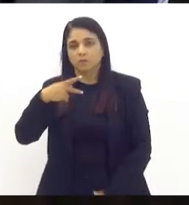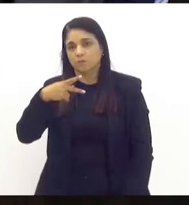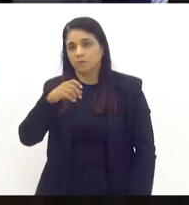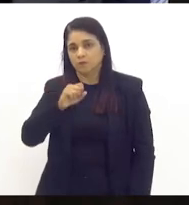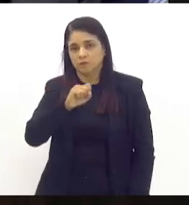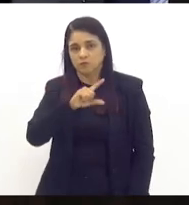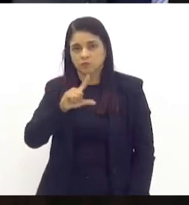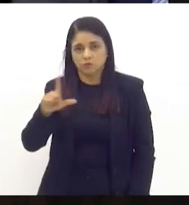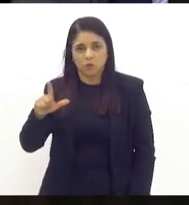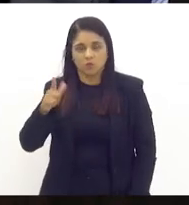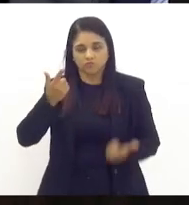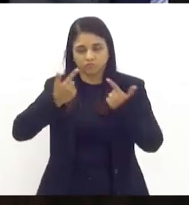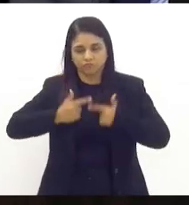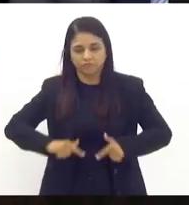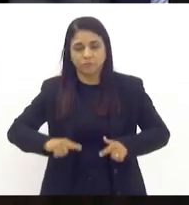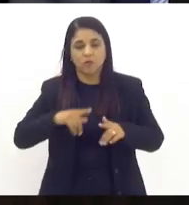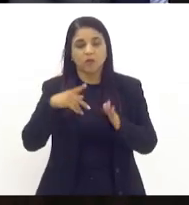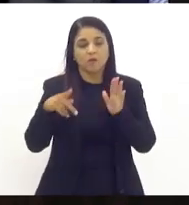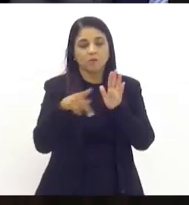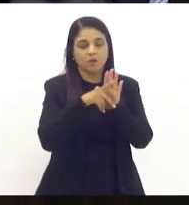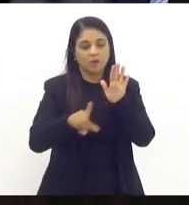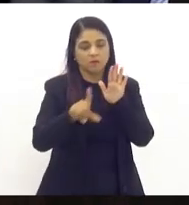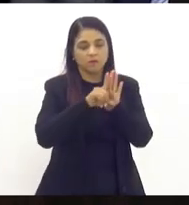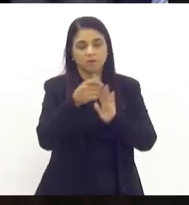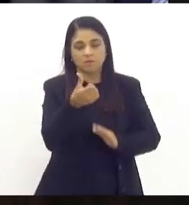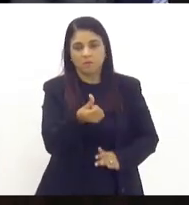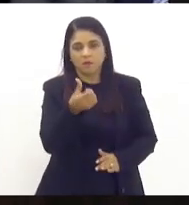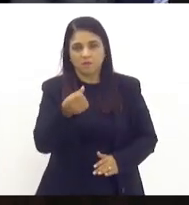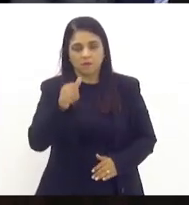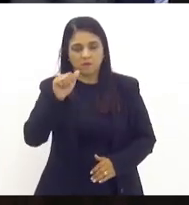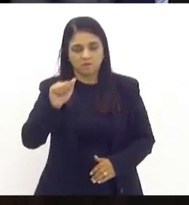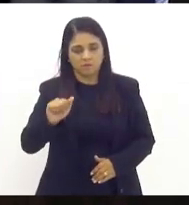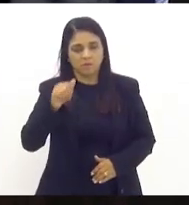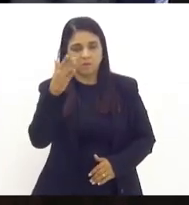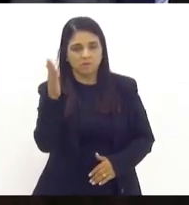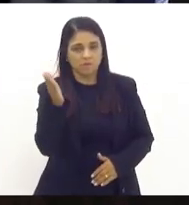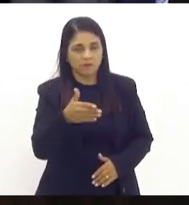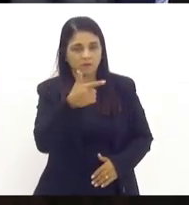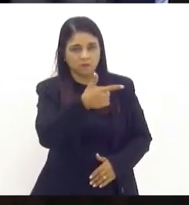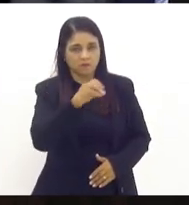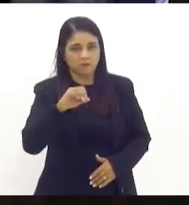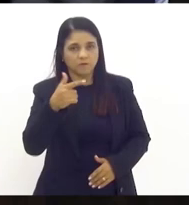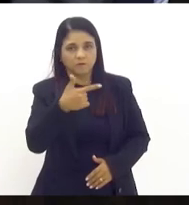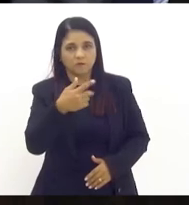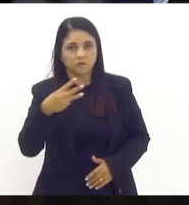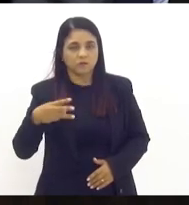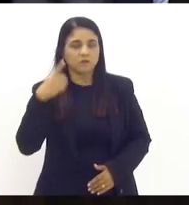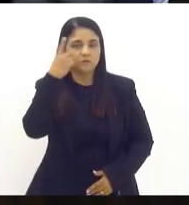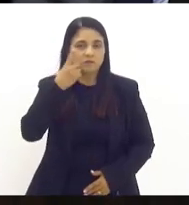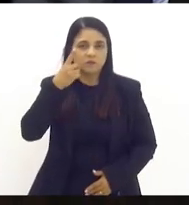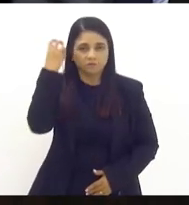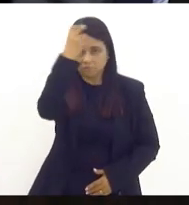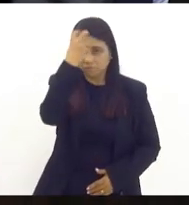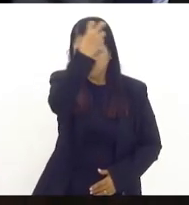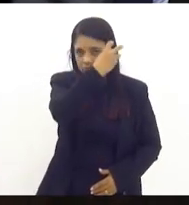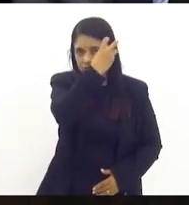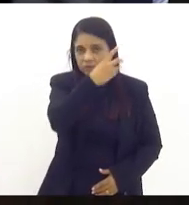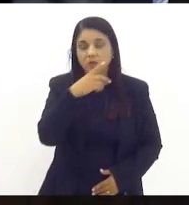projeto de lei número 66 barra 2023 eu tô ali deputada Verônica Lima Professor